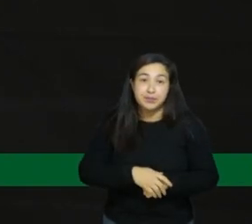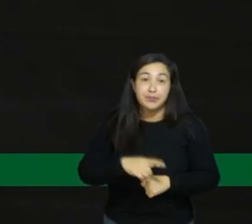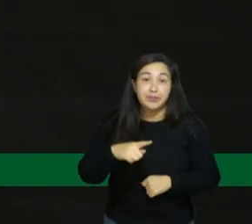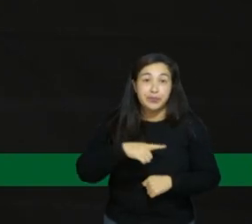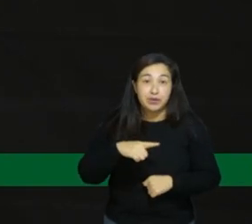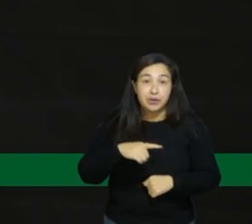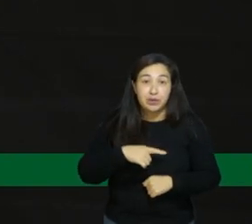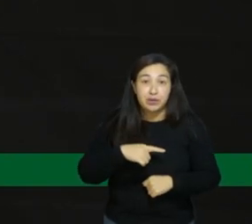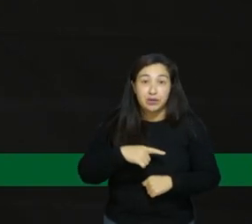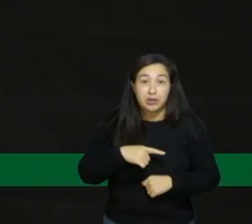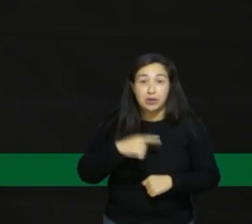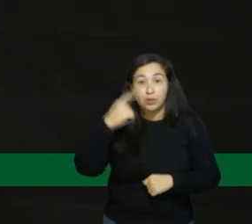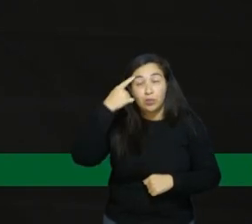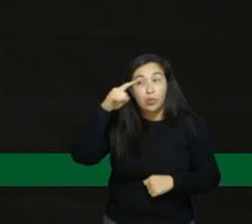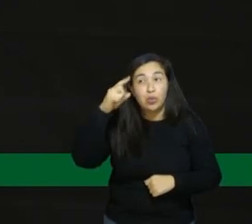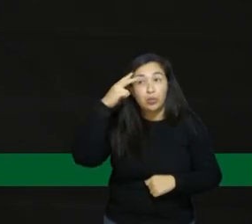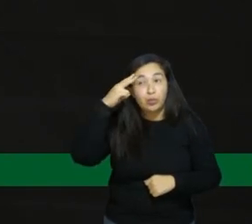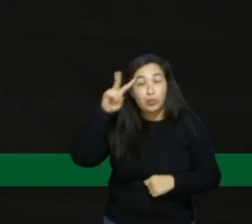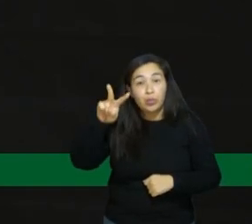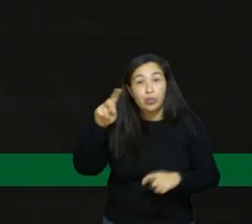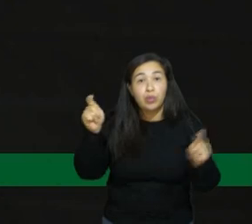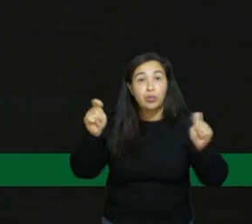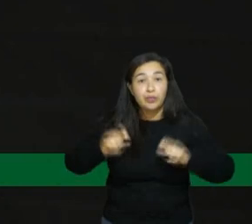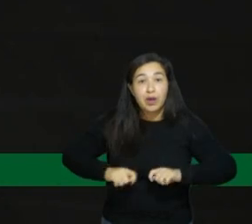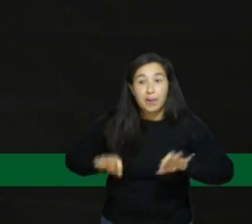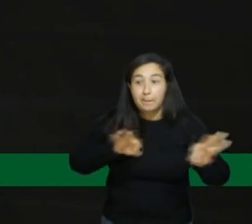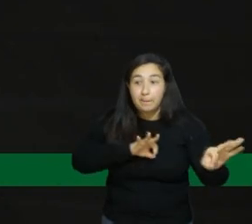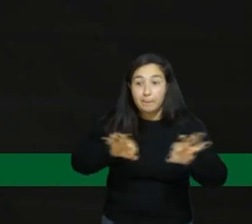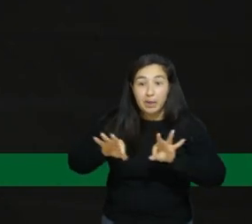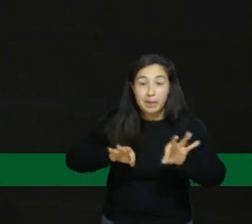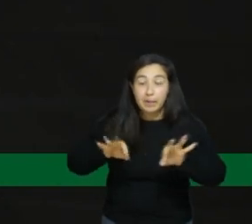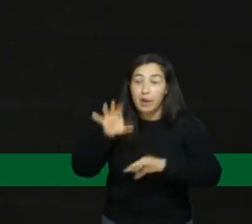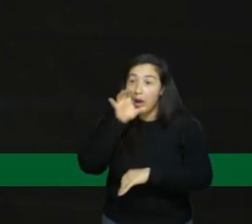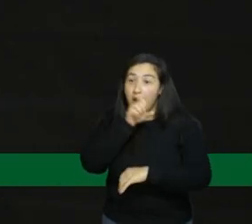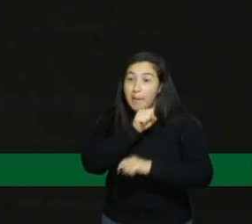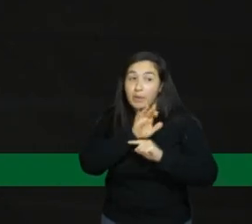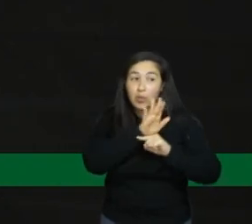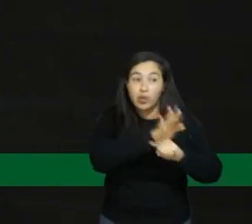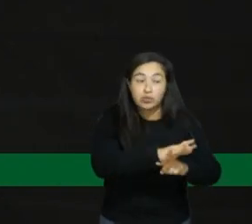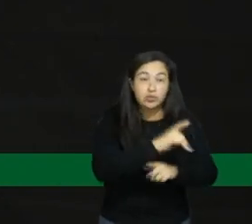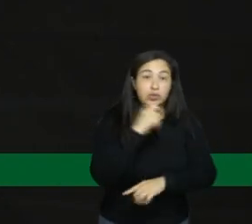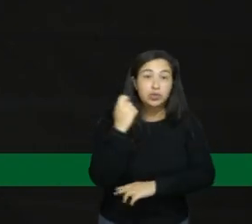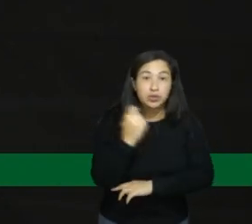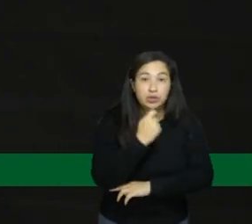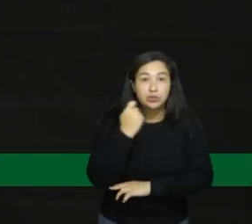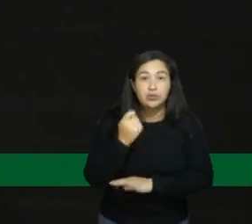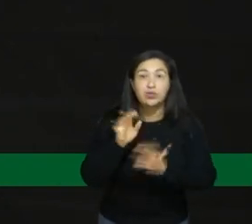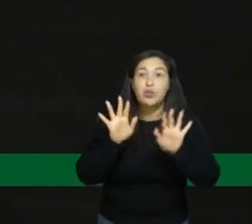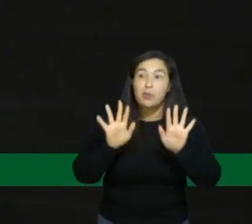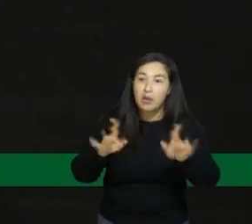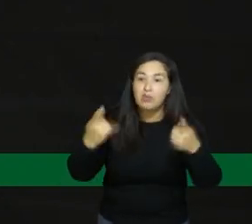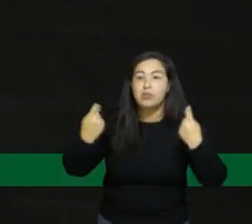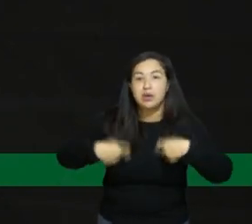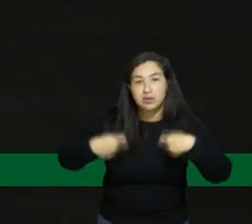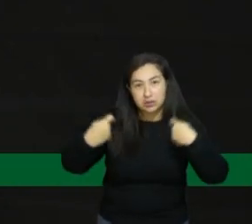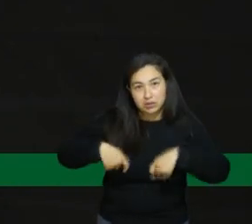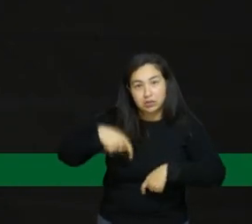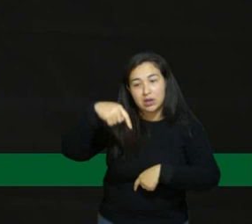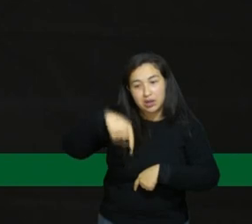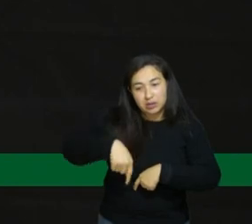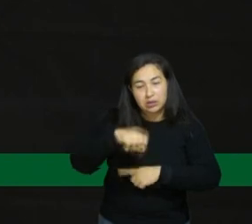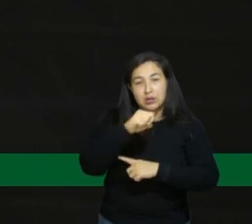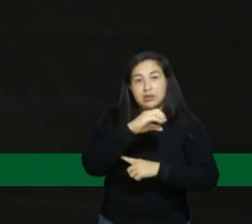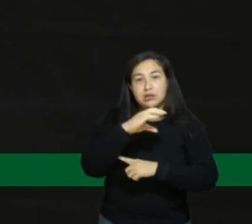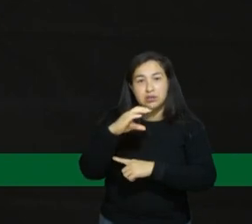essa força-tarefa emergencial para o Rio Grande do Sul. Mas nós queremos montar, deixar uma força-tarefa de prontidão para atuar já